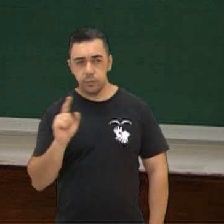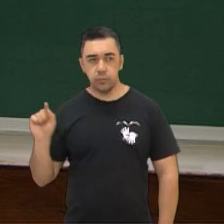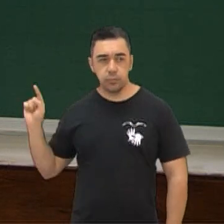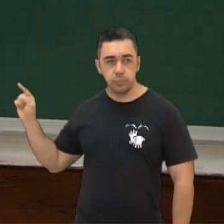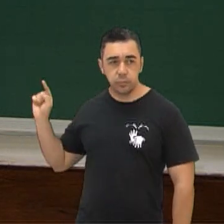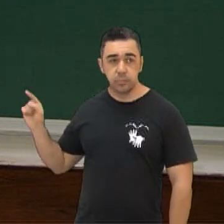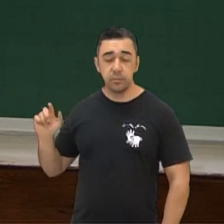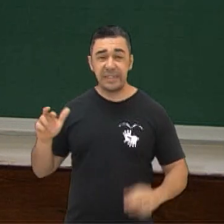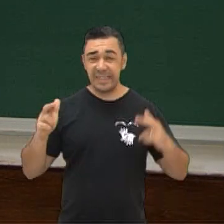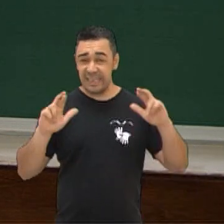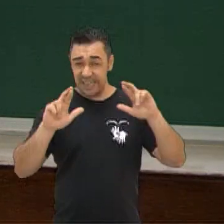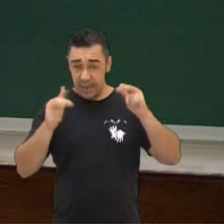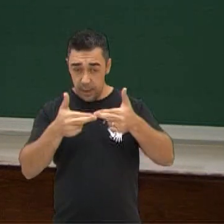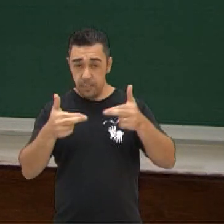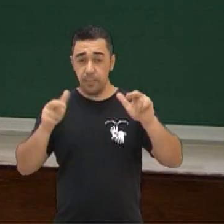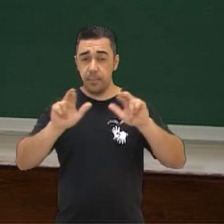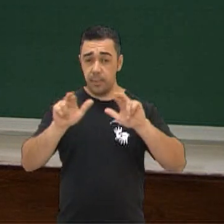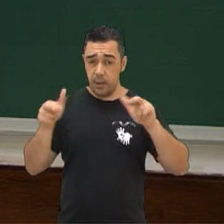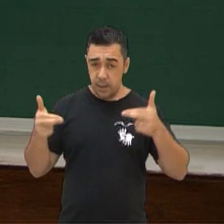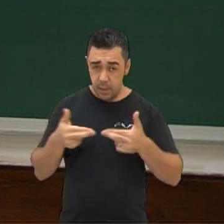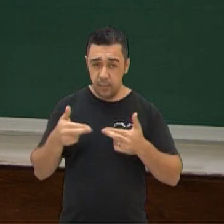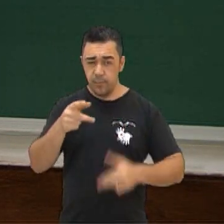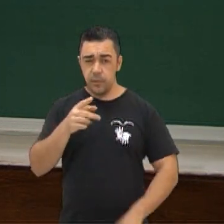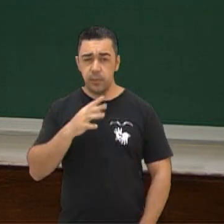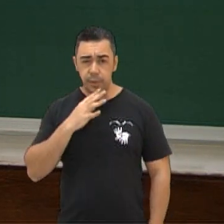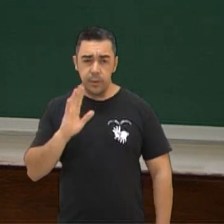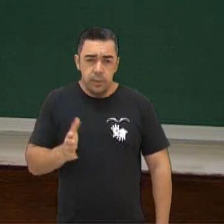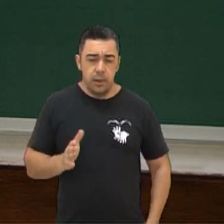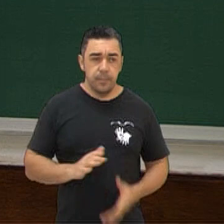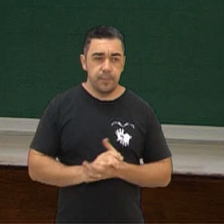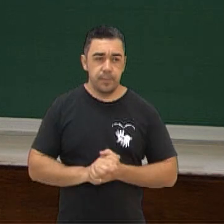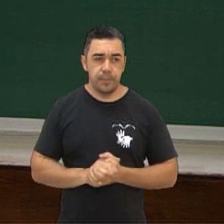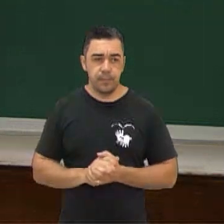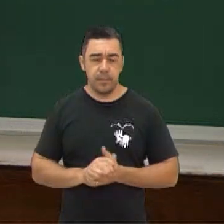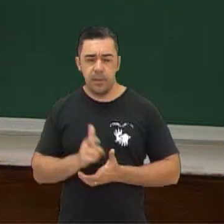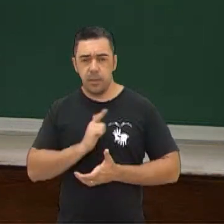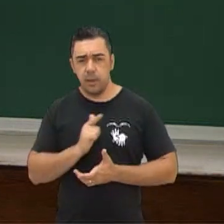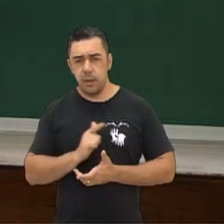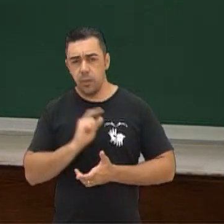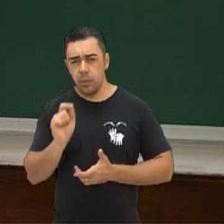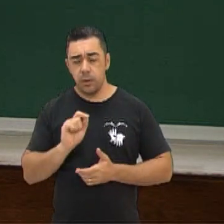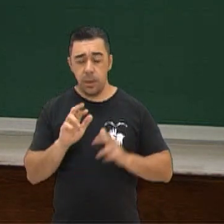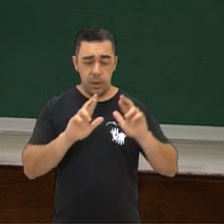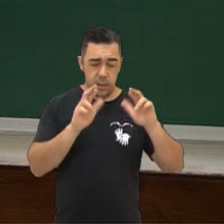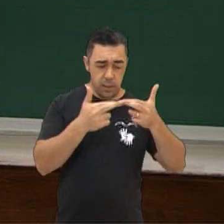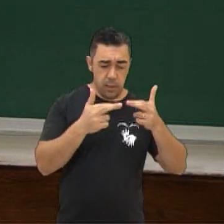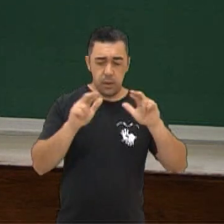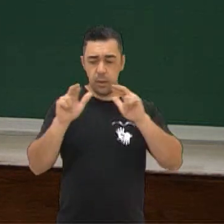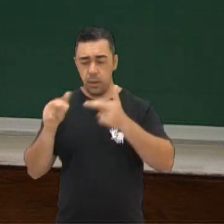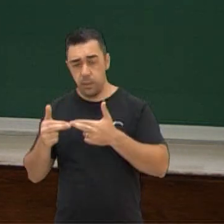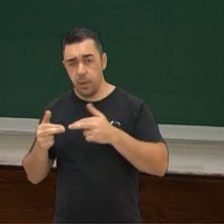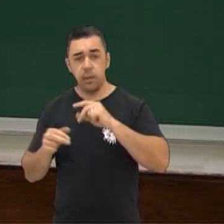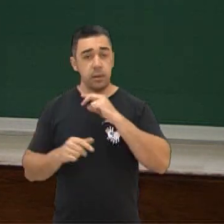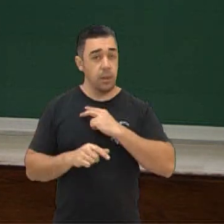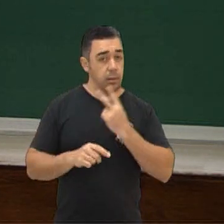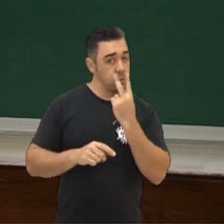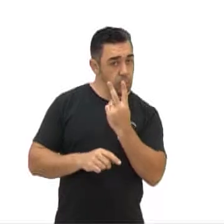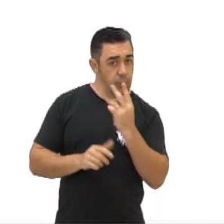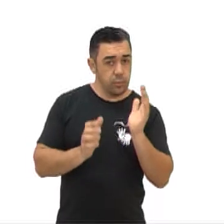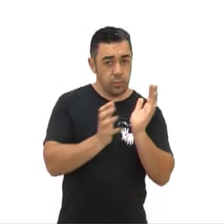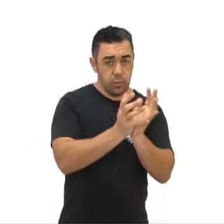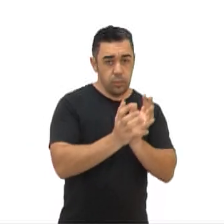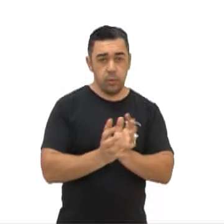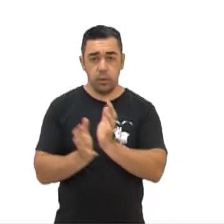já conhecem intuitivamente há muito, né? A gente classifica a rima primeiramente em dois grandes